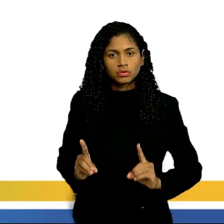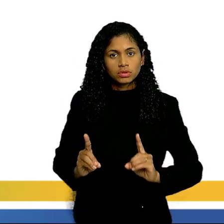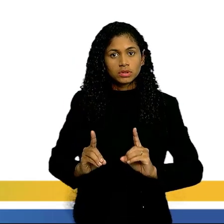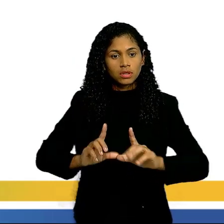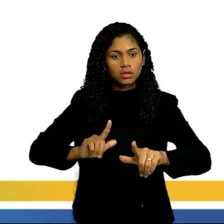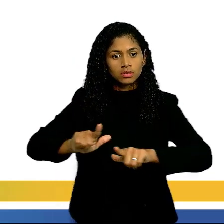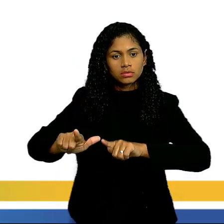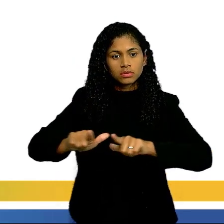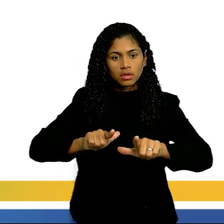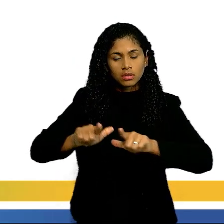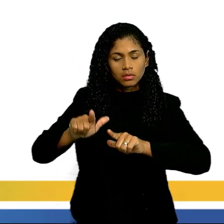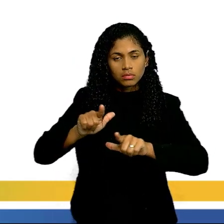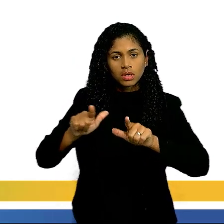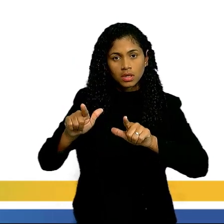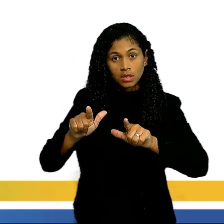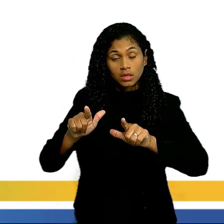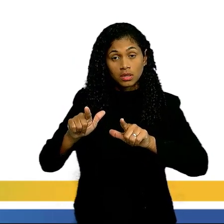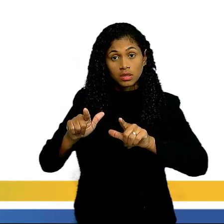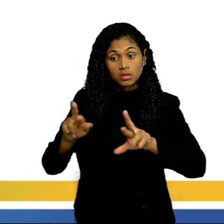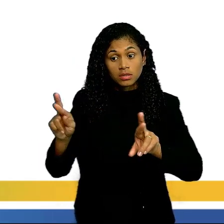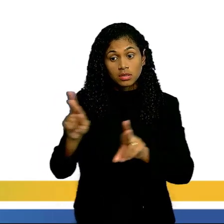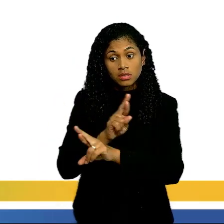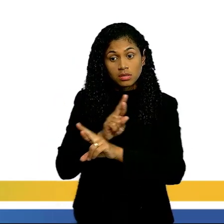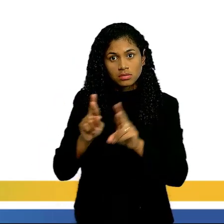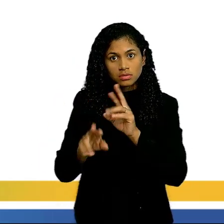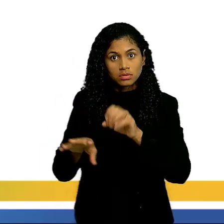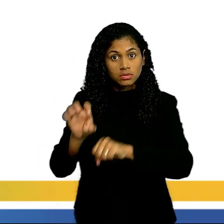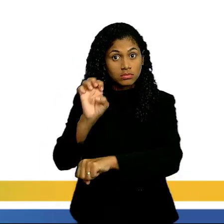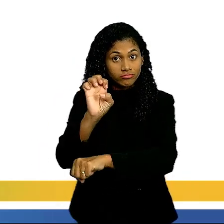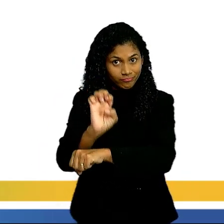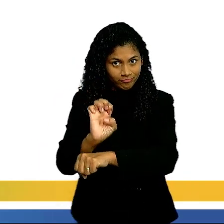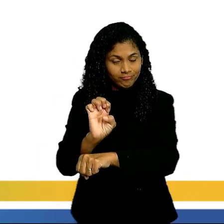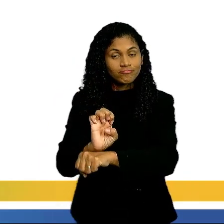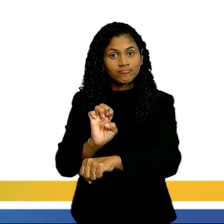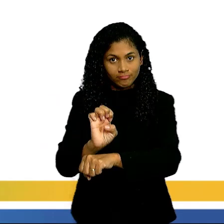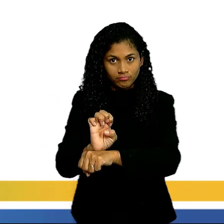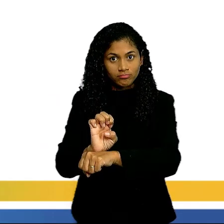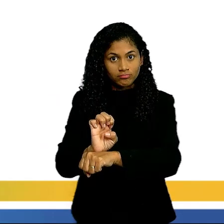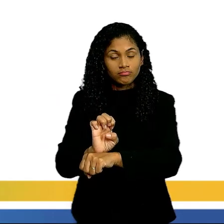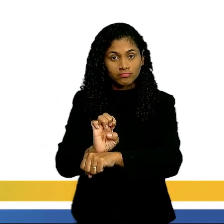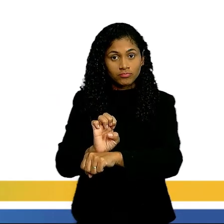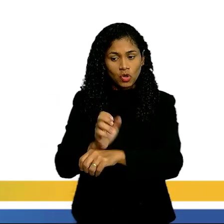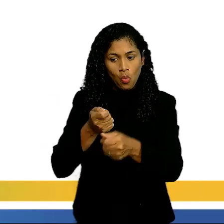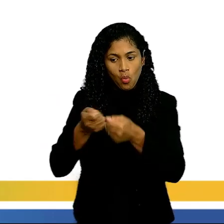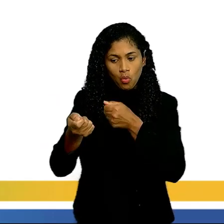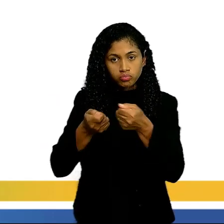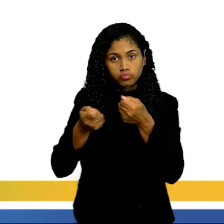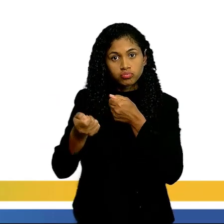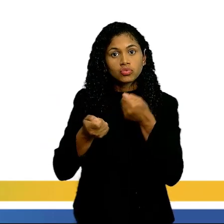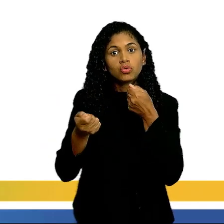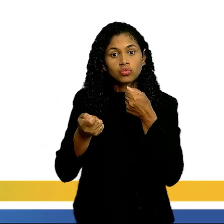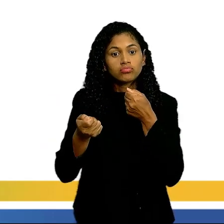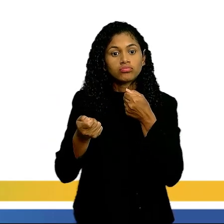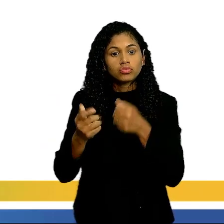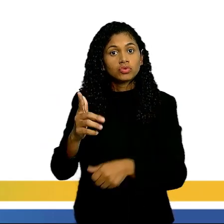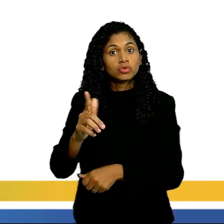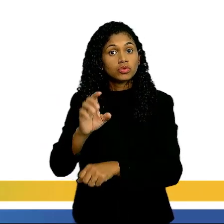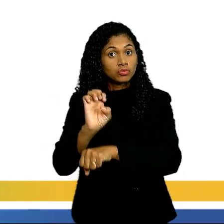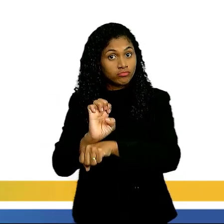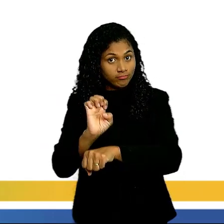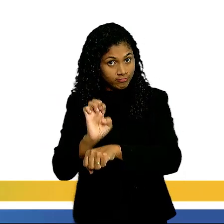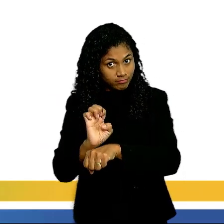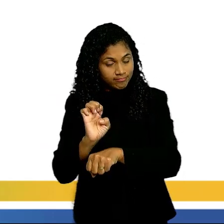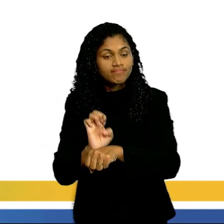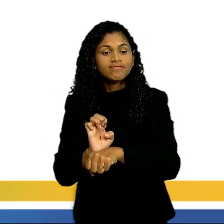gabarito, quer dizer que esses direitos trabalhistas, eles estão sob a tutela do governo, do Estado com E maiúsculo,